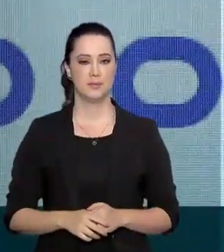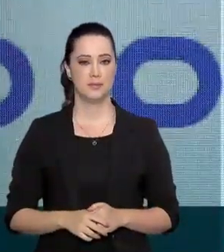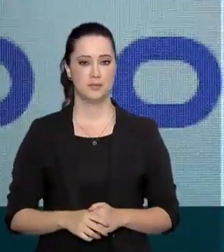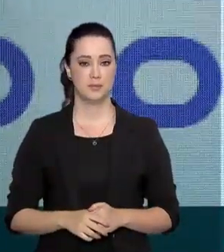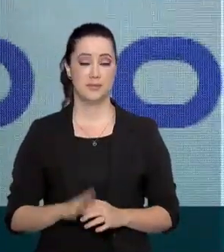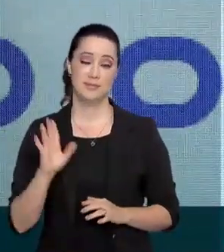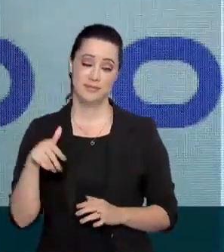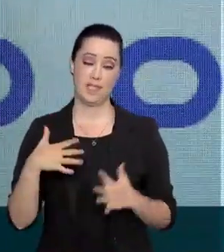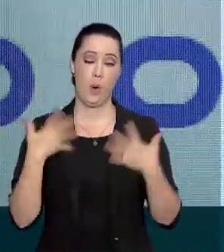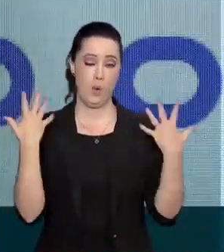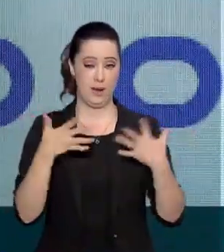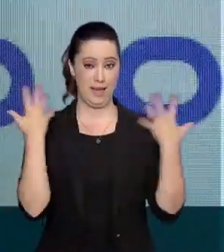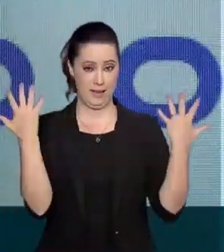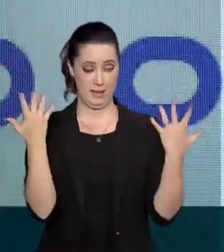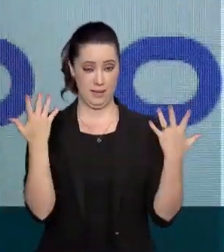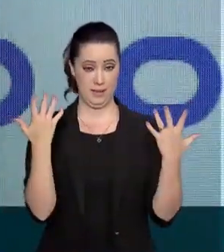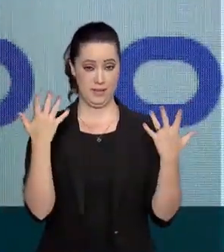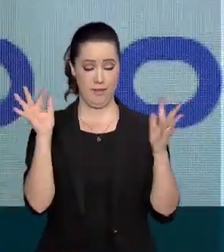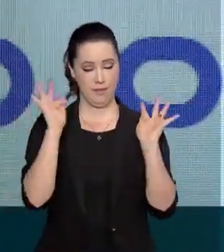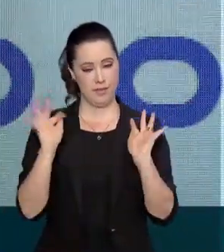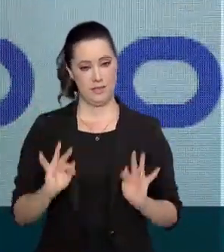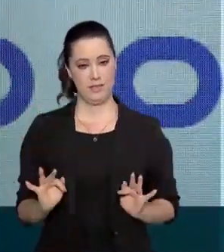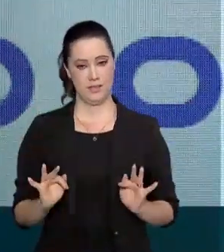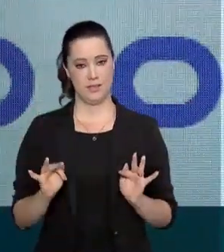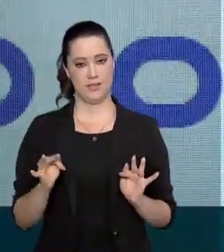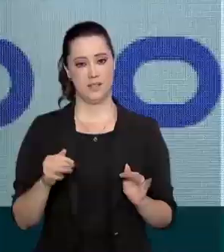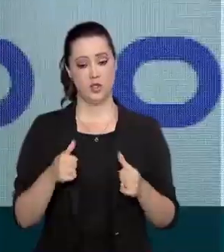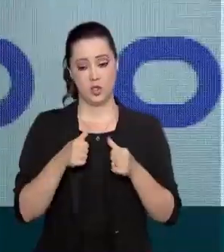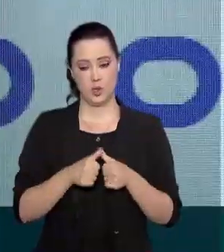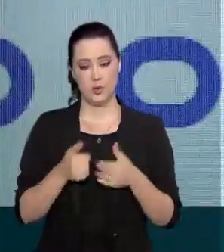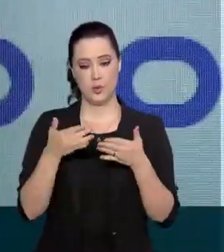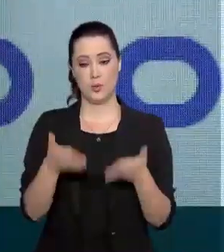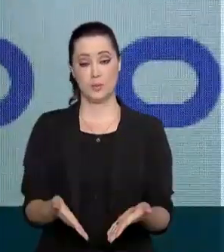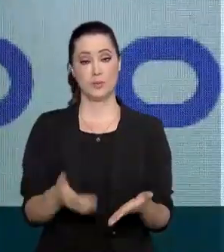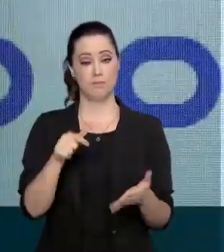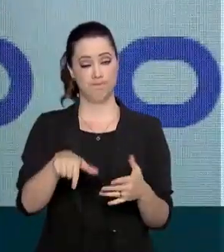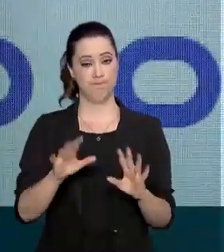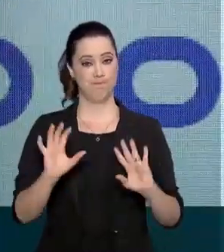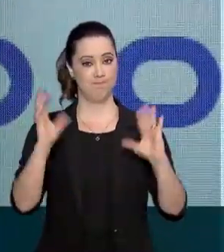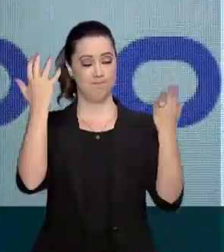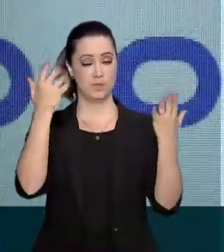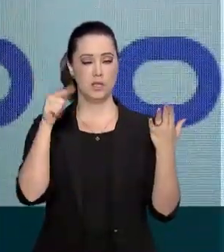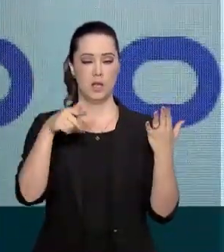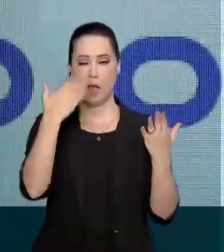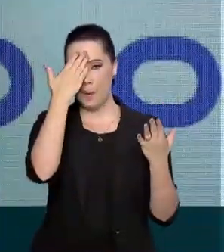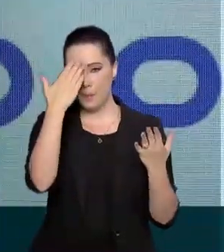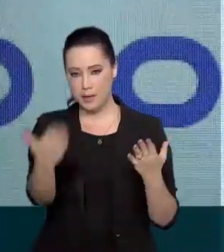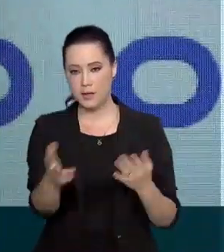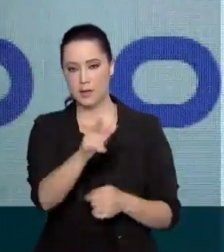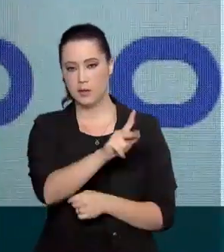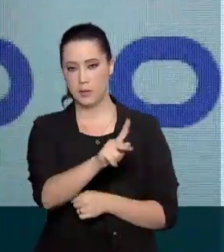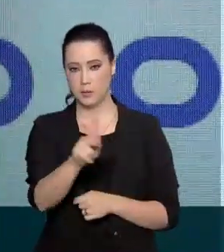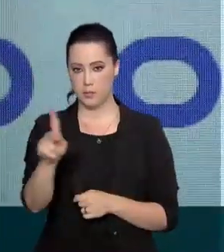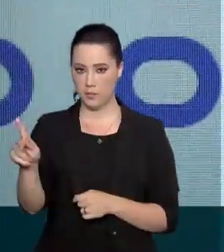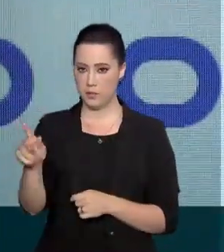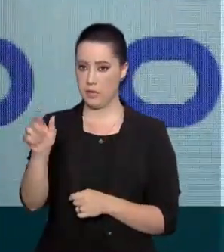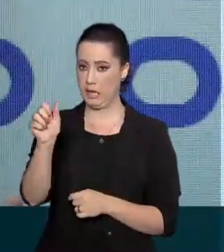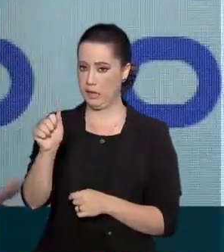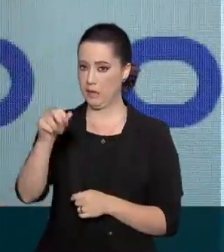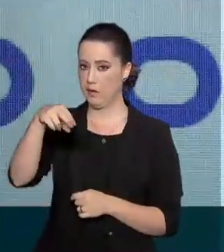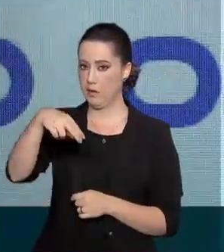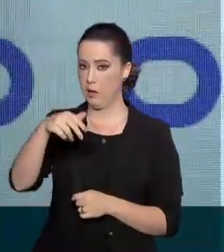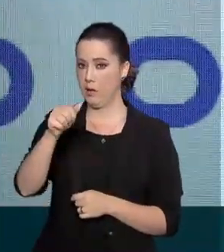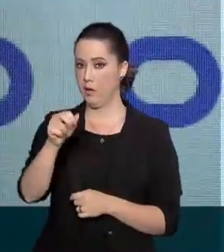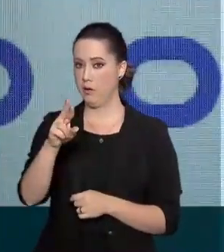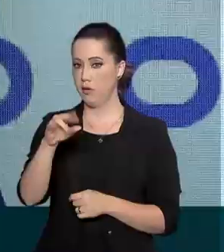É com muita alegria e satisfação que eu compareço a esse evento. Muito obrigado, presidente Alarico,